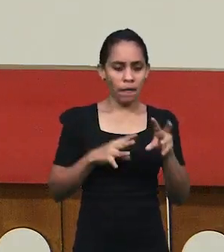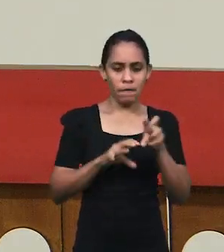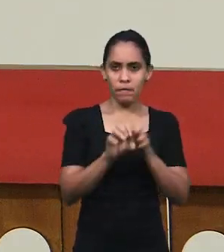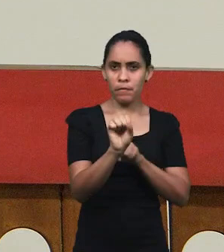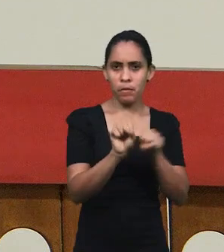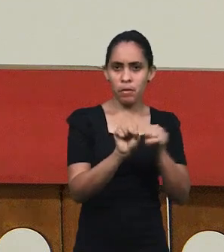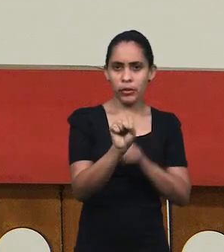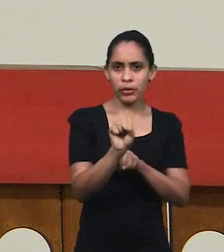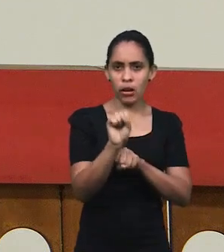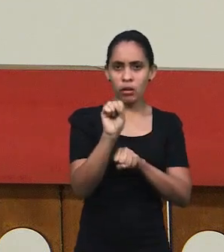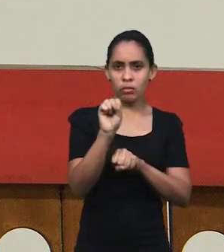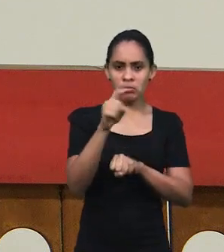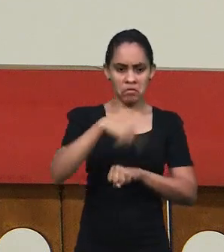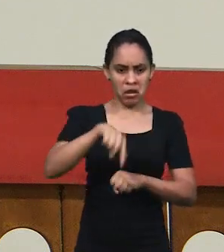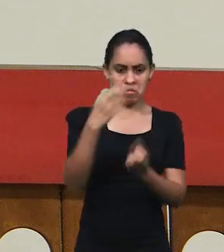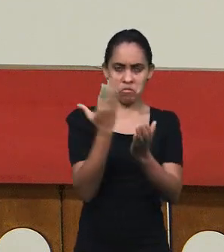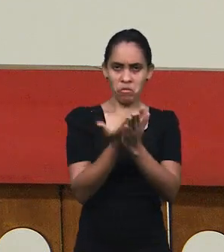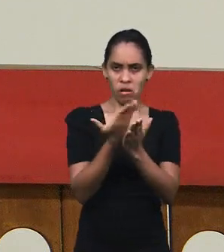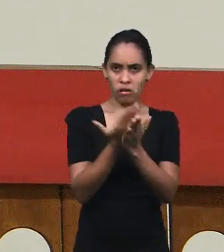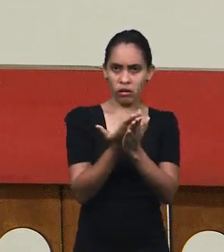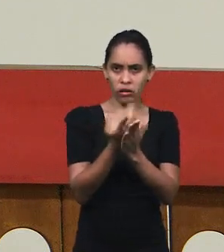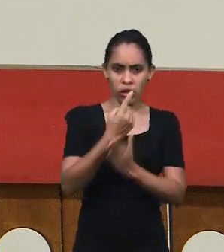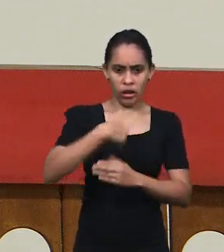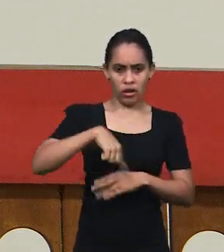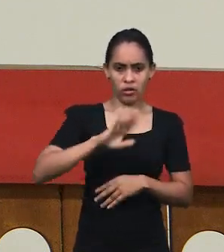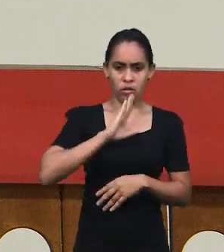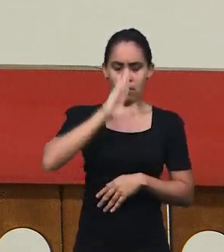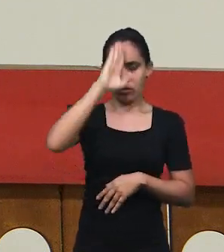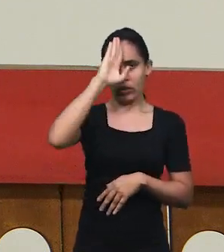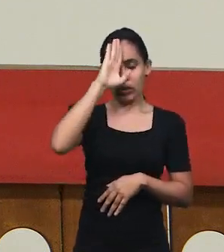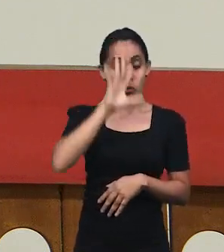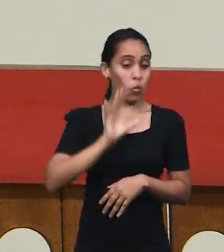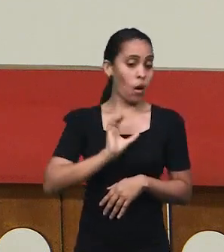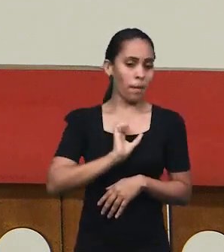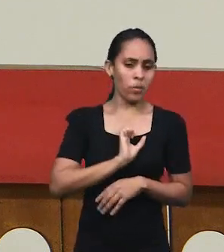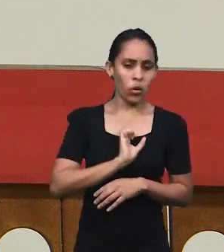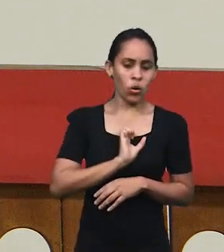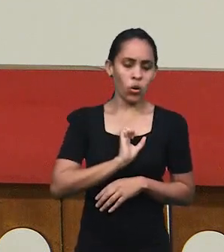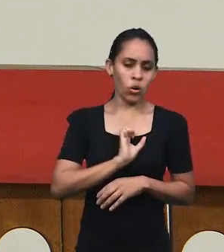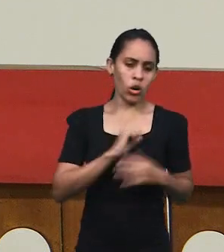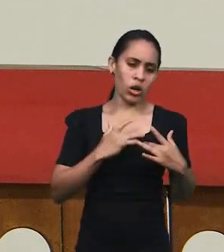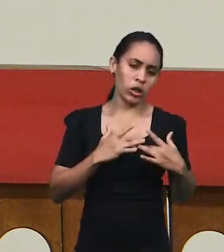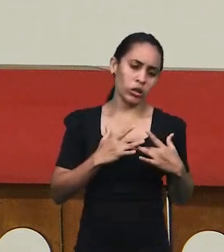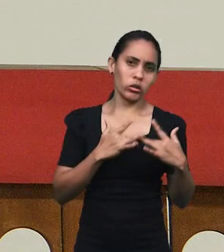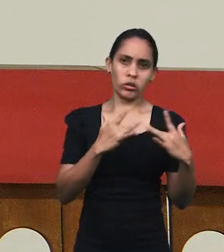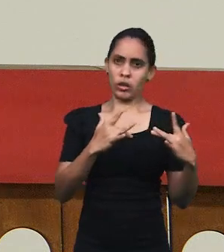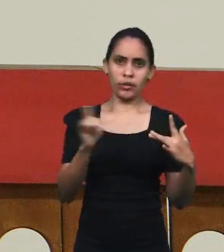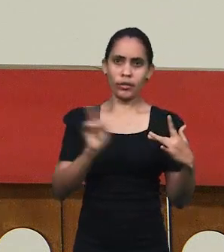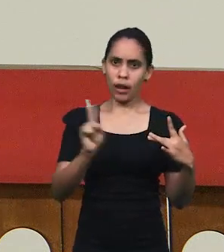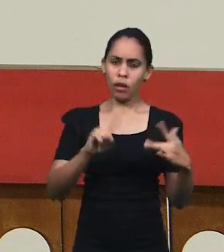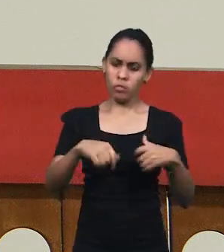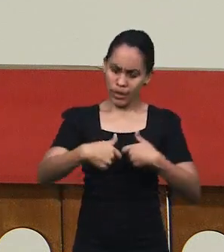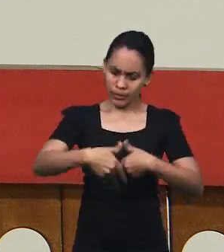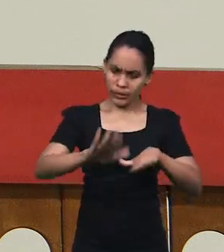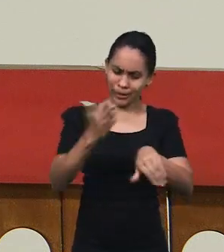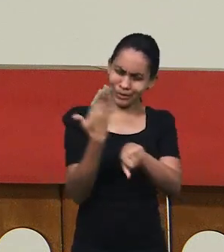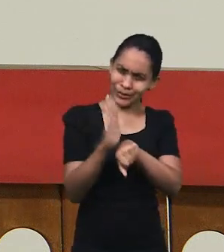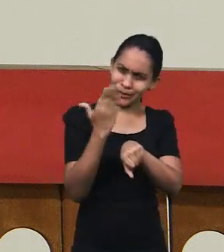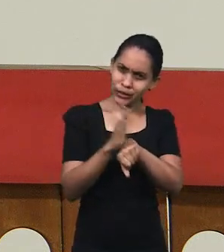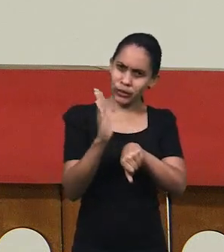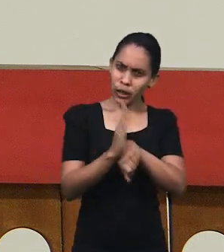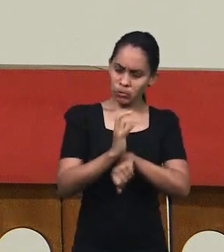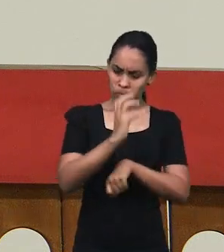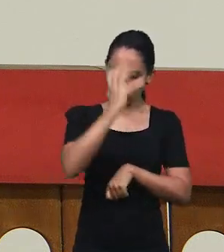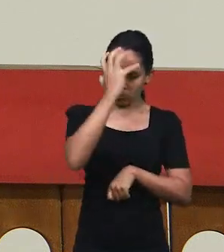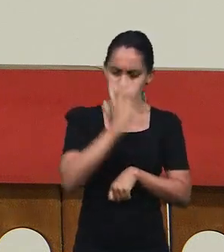Não fazia parte da formação, naturalmente, de um soldado romano, a compaixão, não. Era um exército